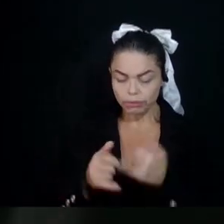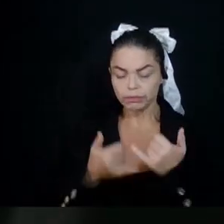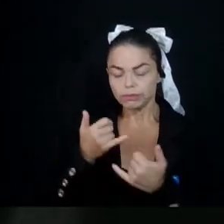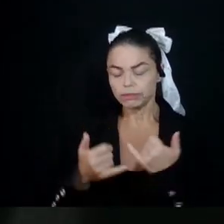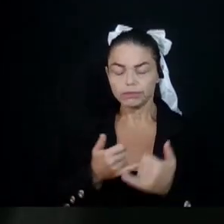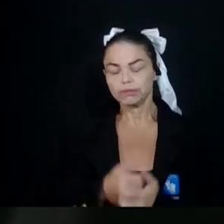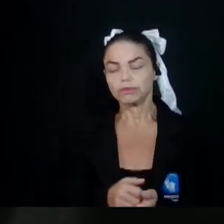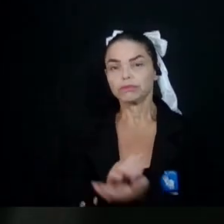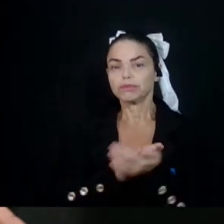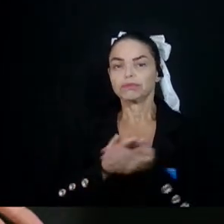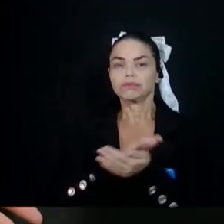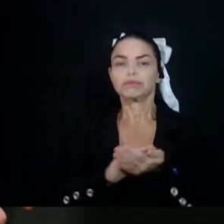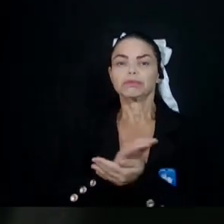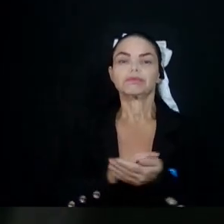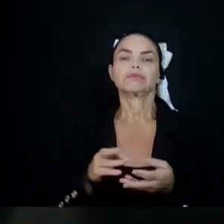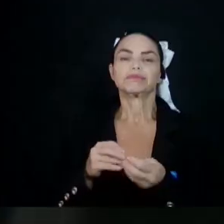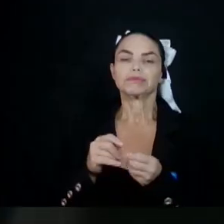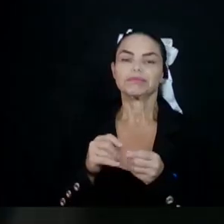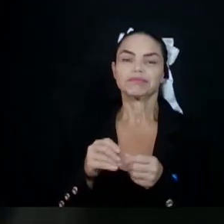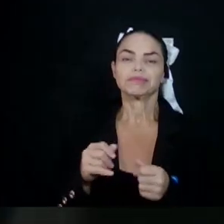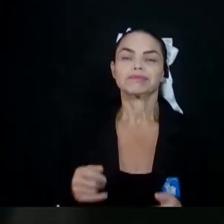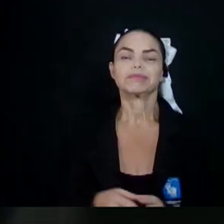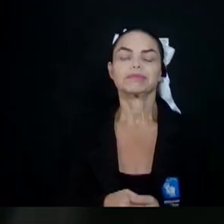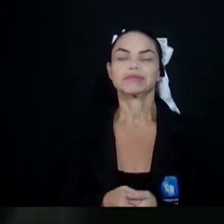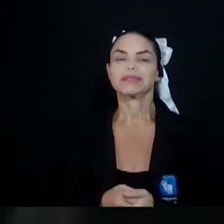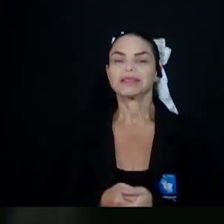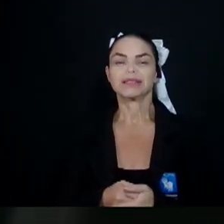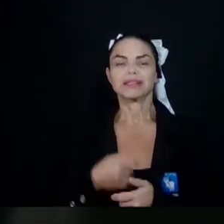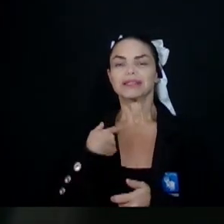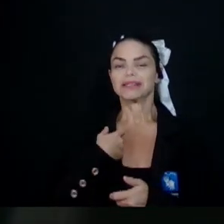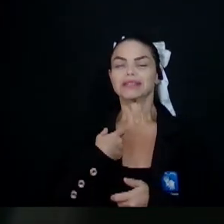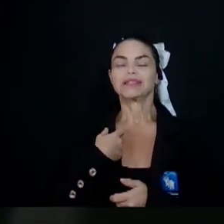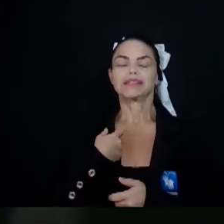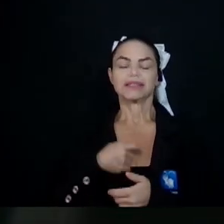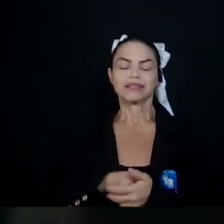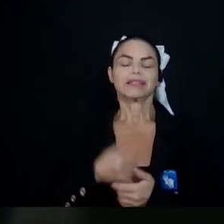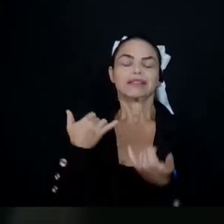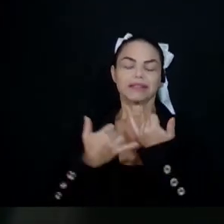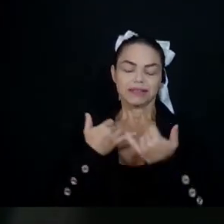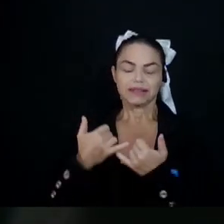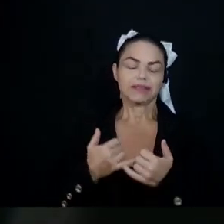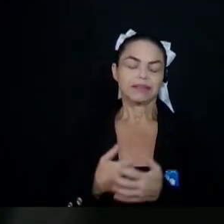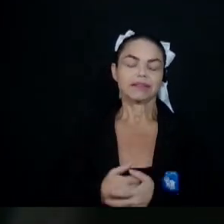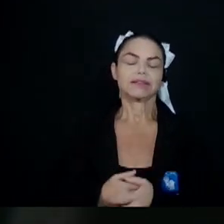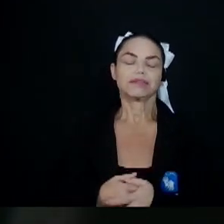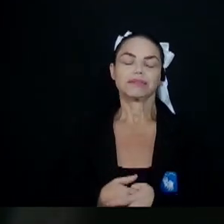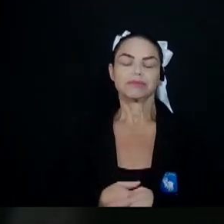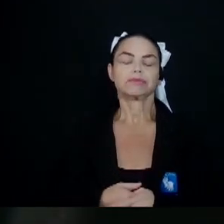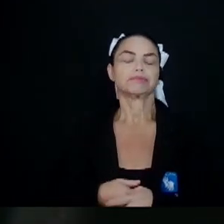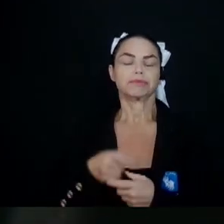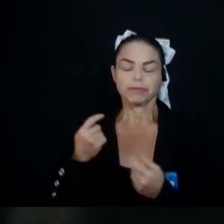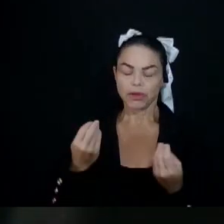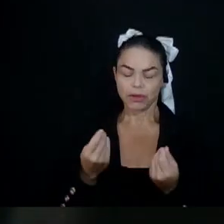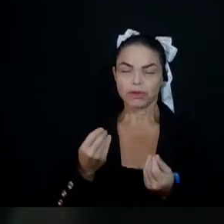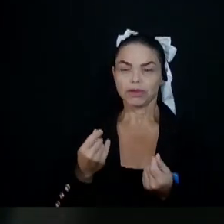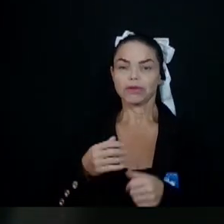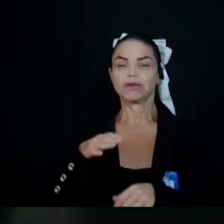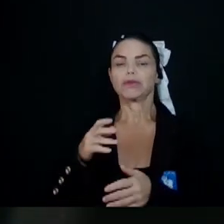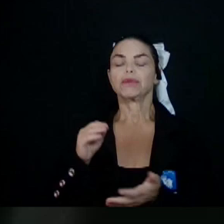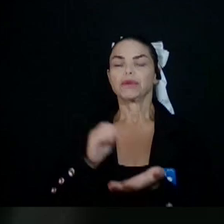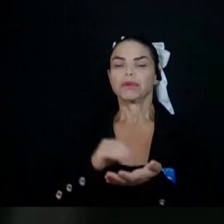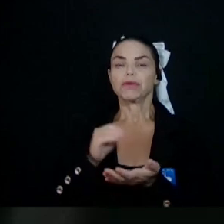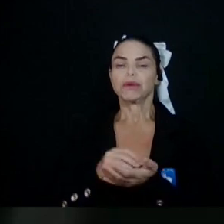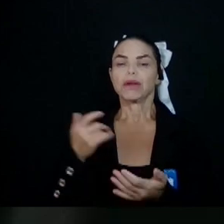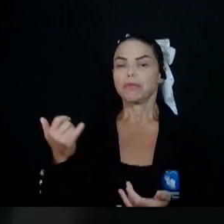terra, então, Nossa, né? Sim. Meu Deus do verdade. céu, eu fui nessa época, né? Então, assim, faz parte da infância, faz parte,